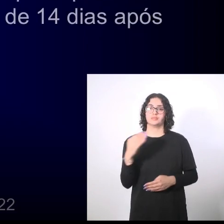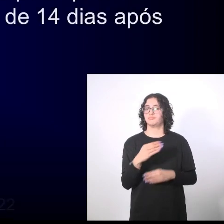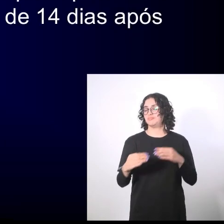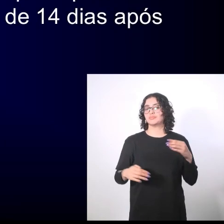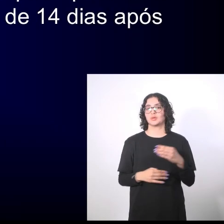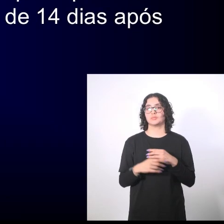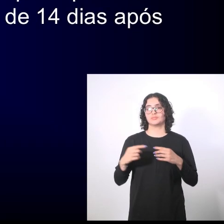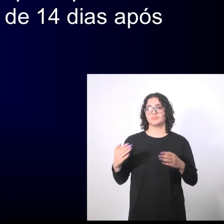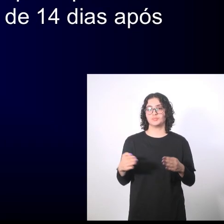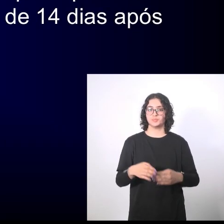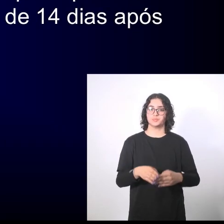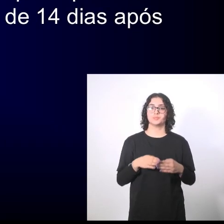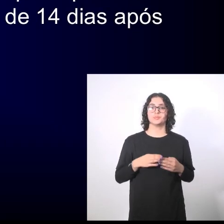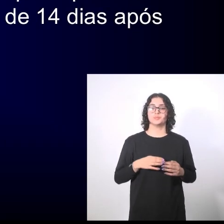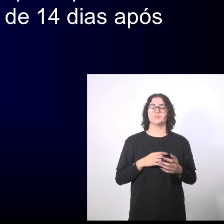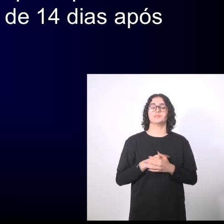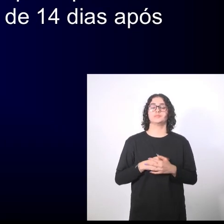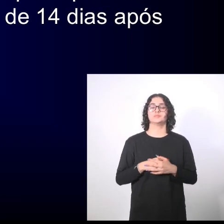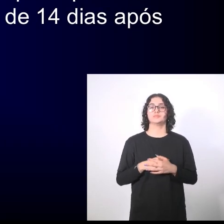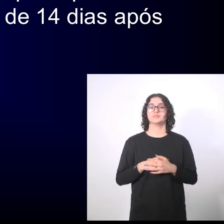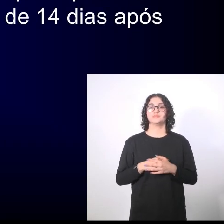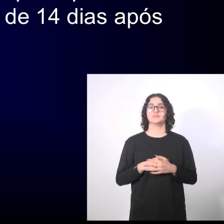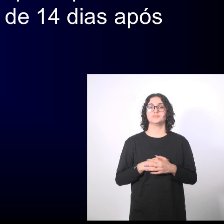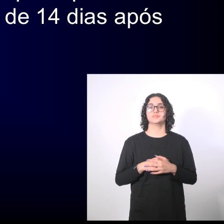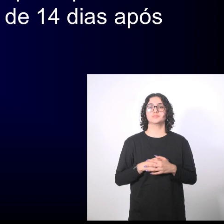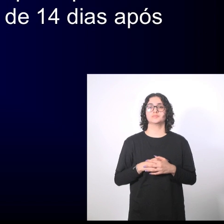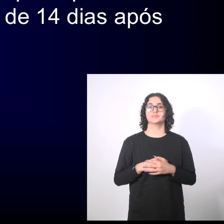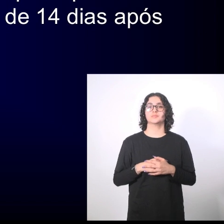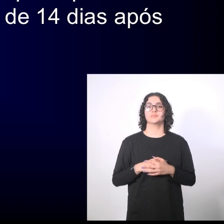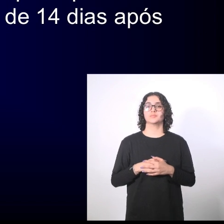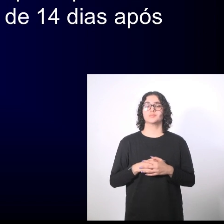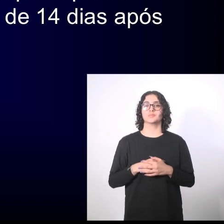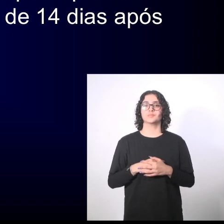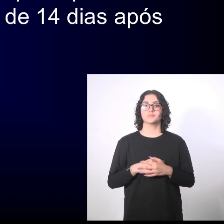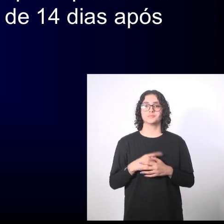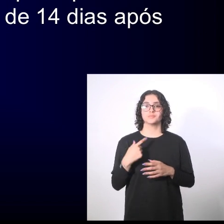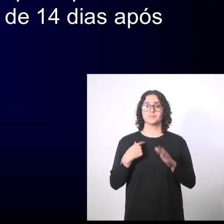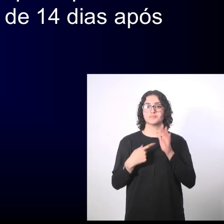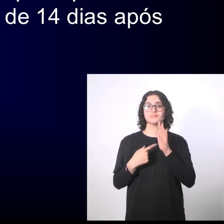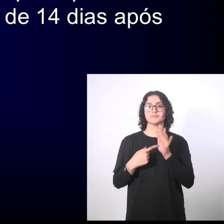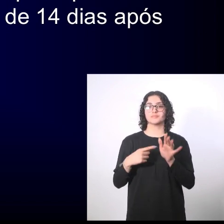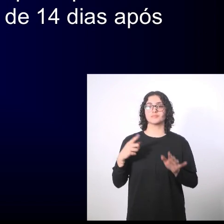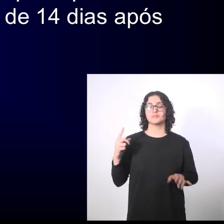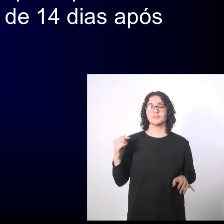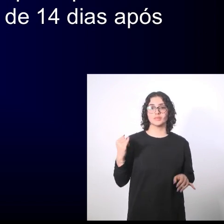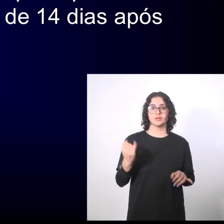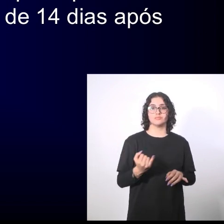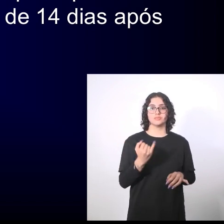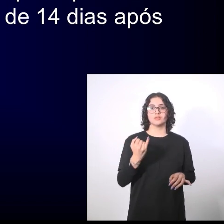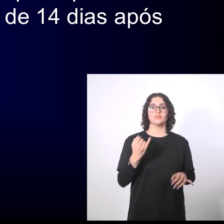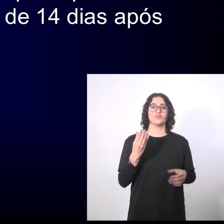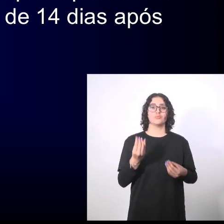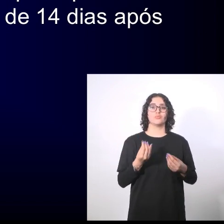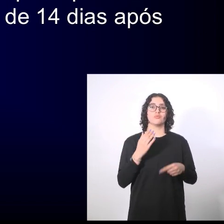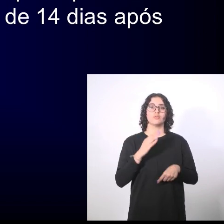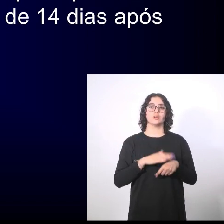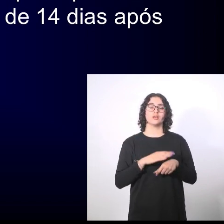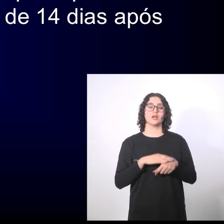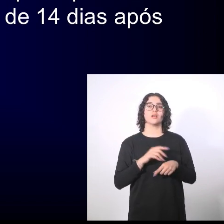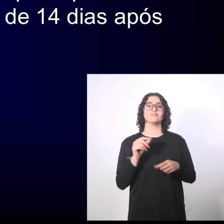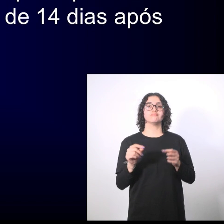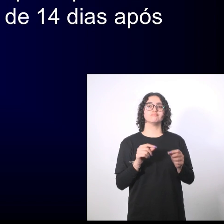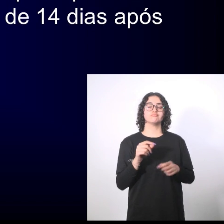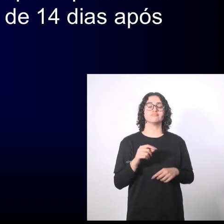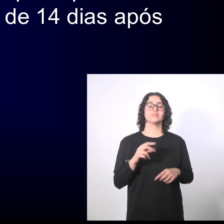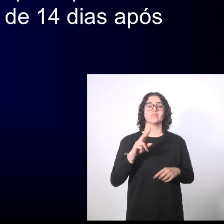favor. E as indicações pós-exposição, que eu acho que é interessante também citar, a exemplo do que fazemos com varicela,